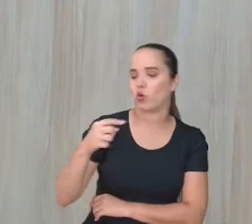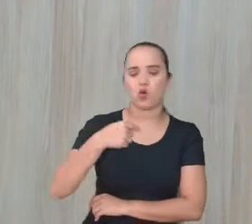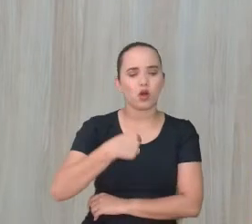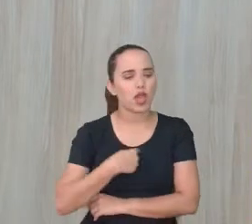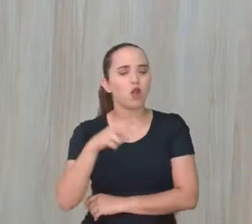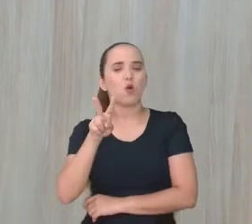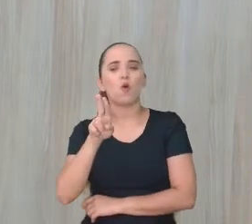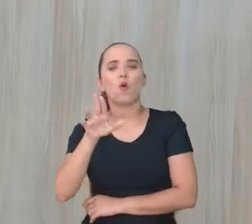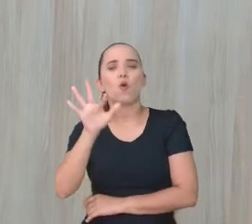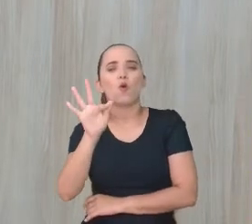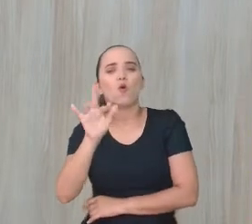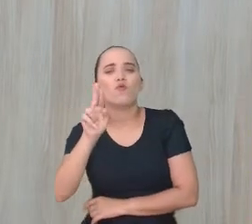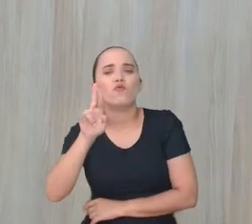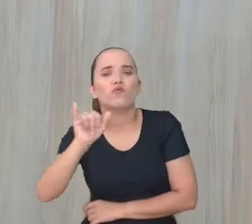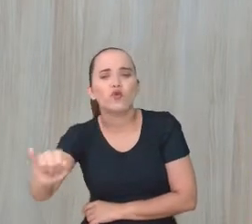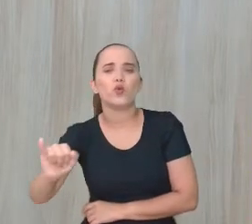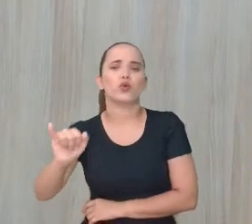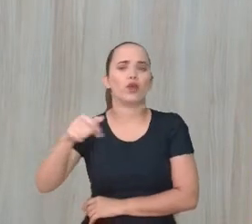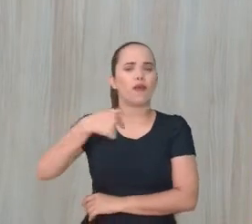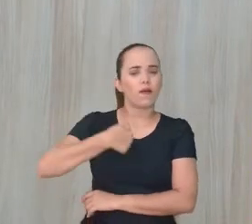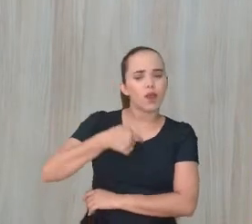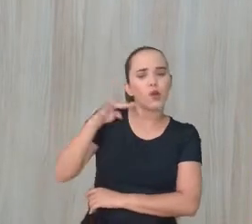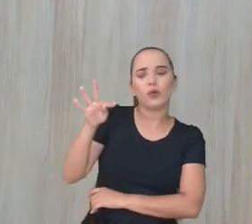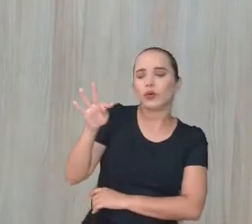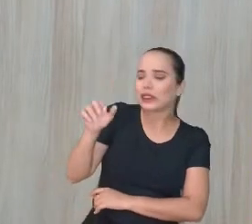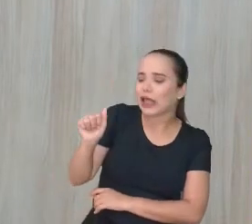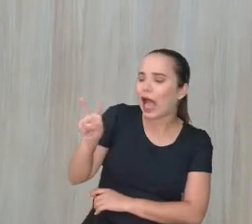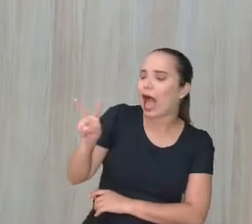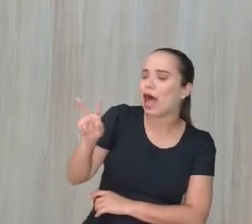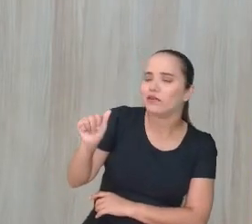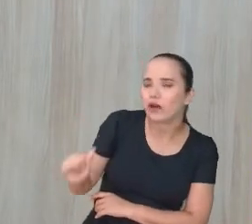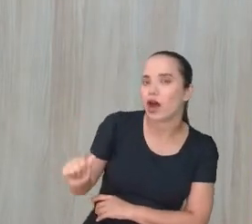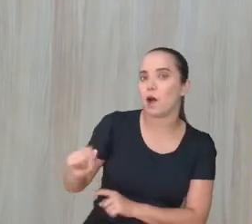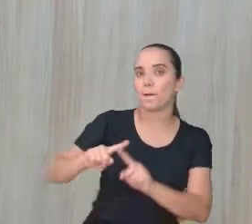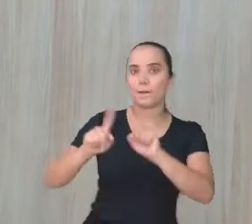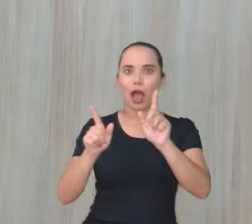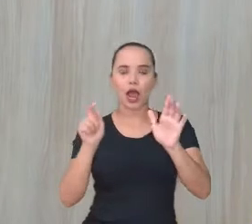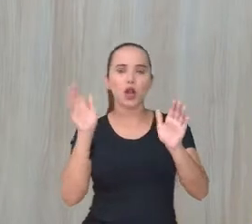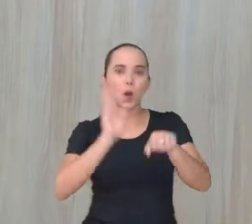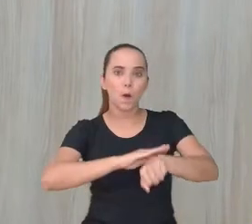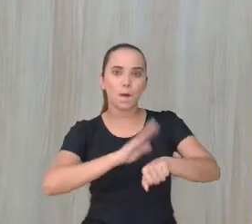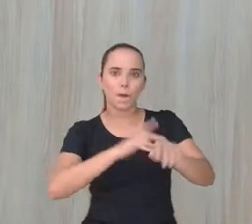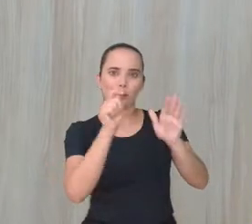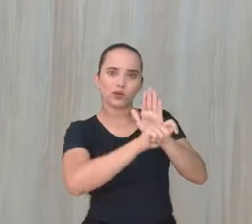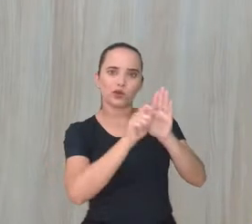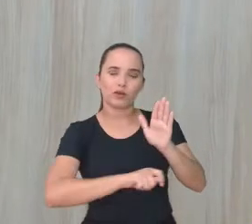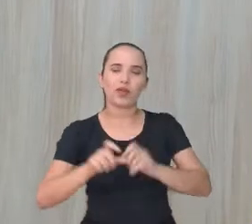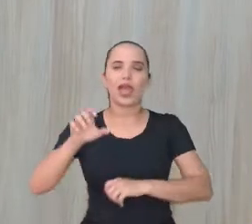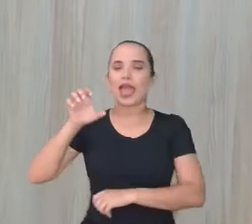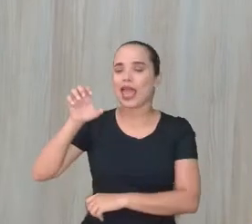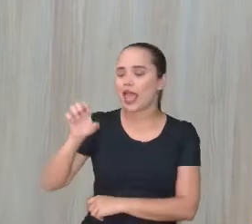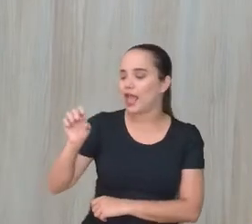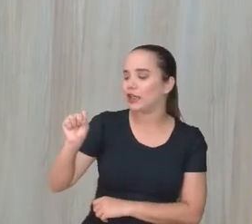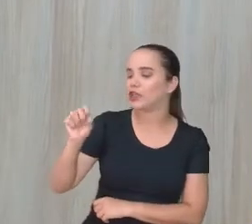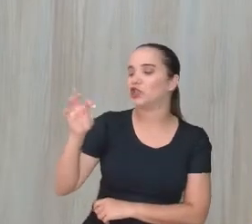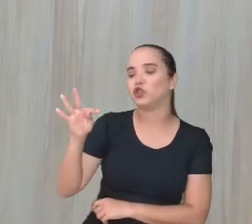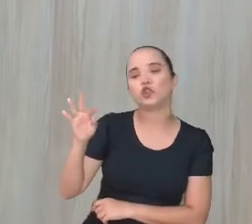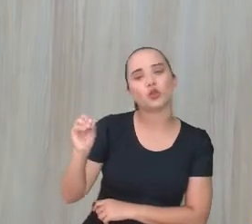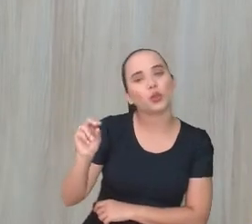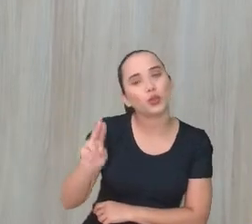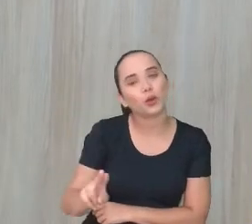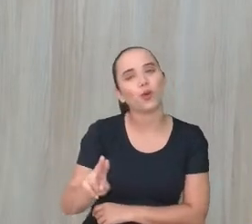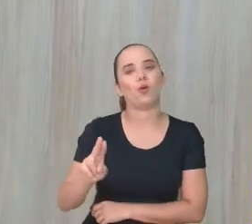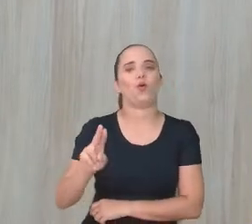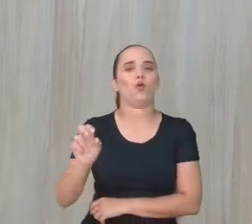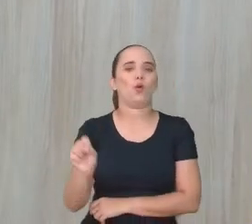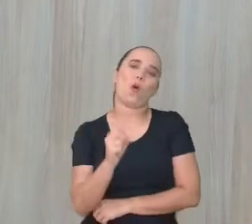né? Na hora de escrever, vai aparecer eu estava, eu estou, né? Muda